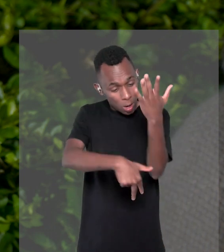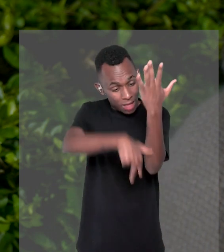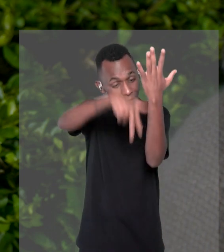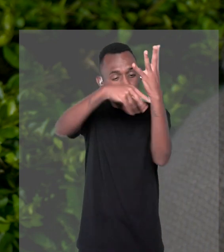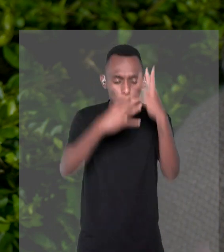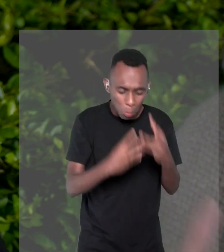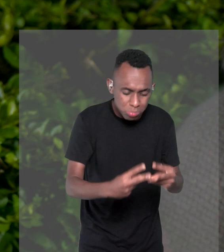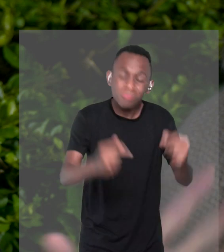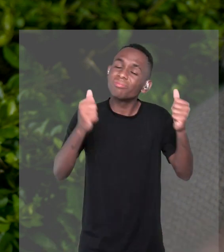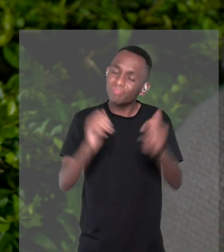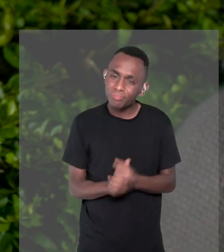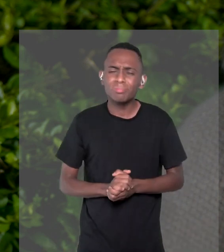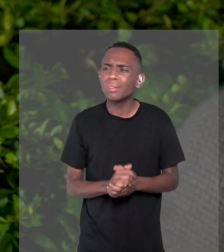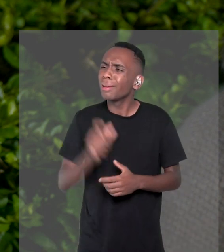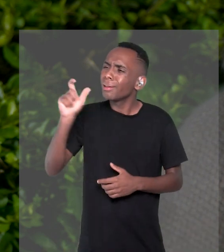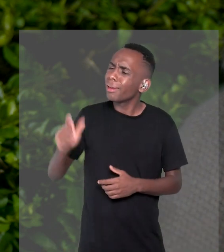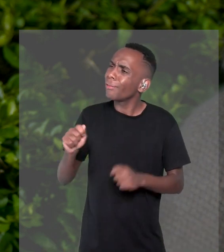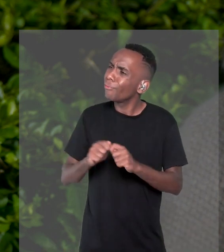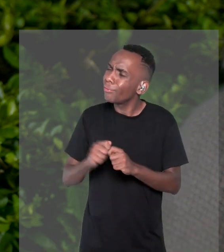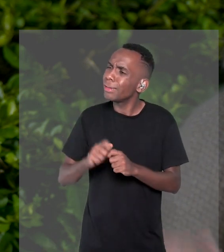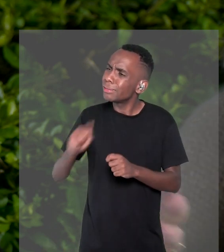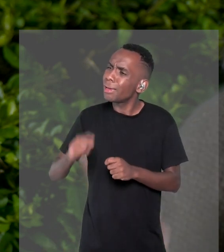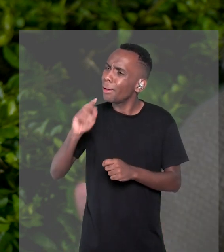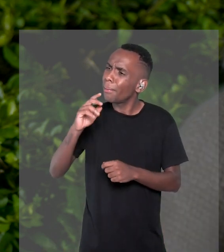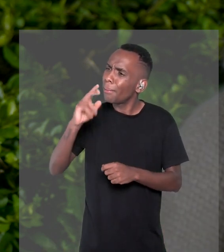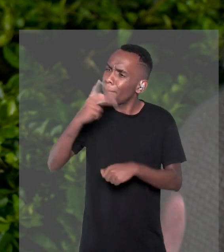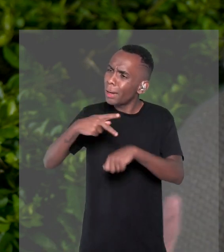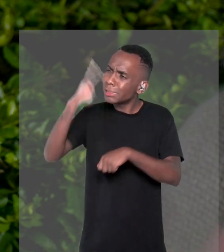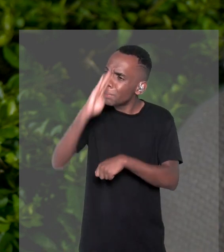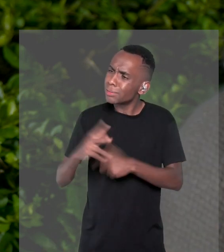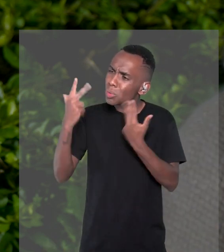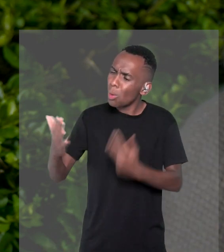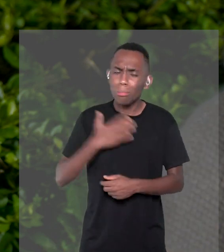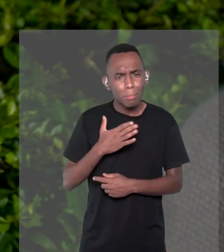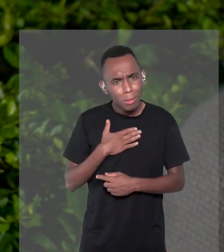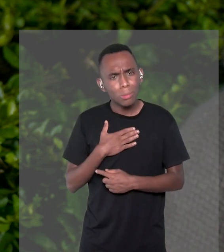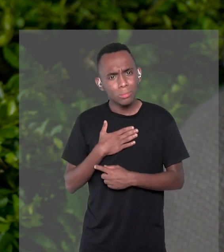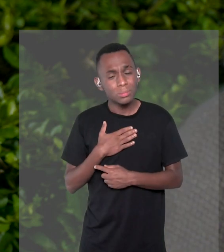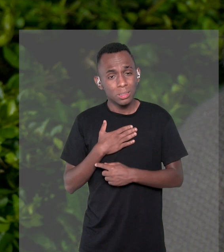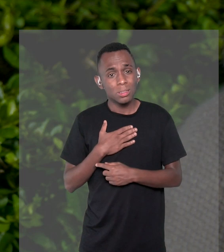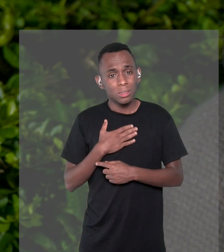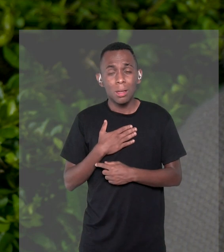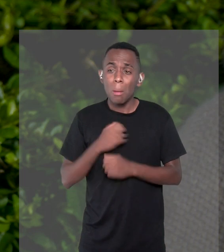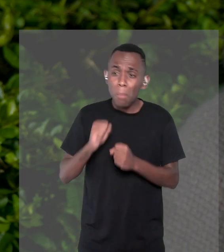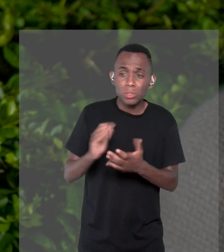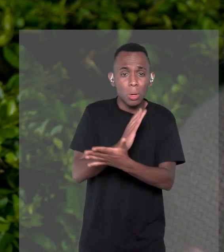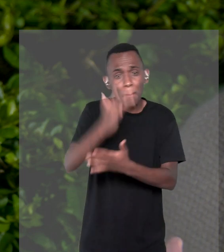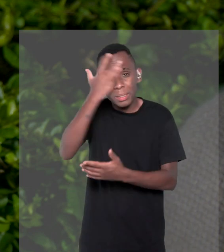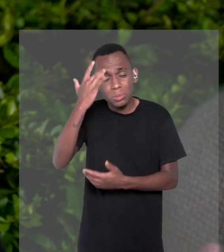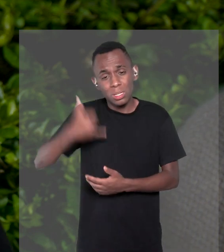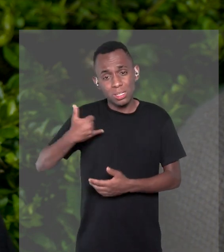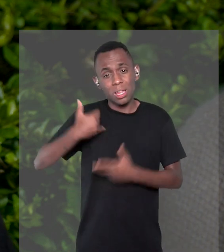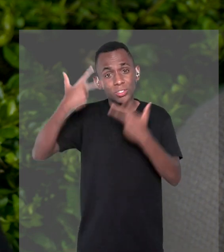ficaram 1h10 dentro de um prédio, até um elevador que não é fácil destruir, eles destruíram. E eu dizia,